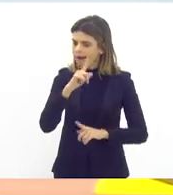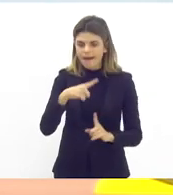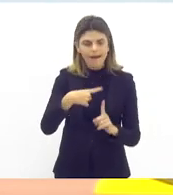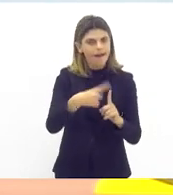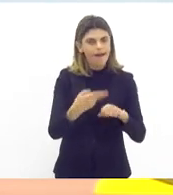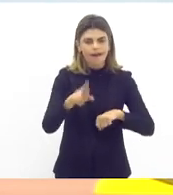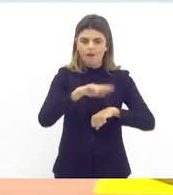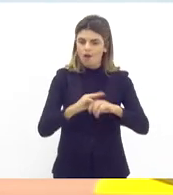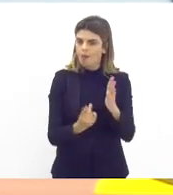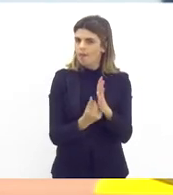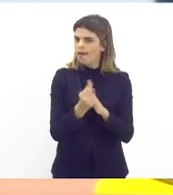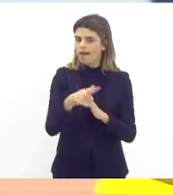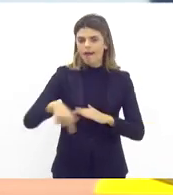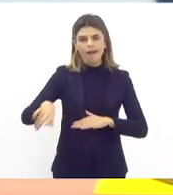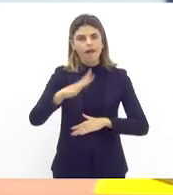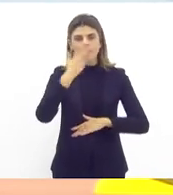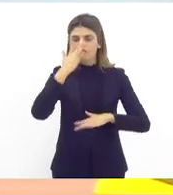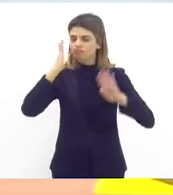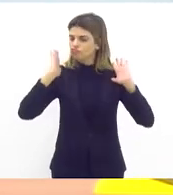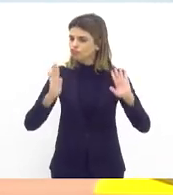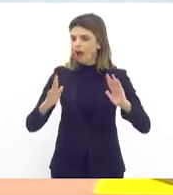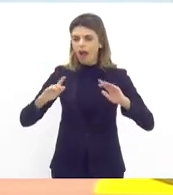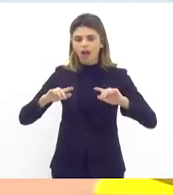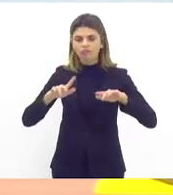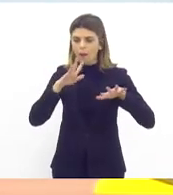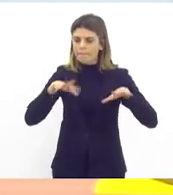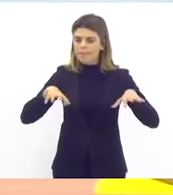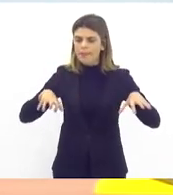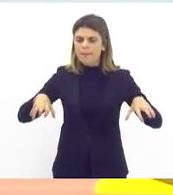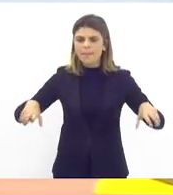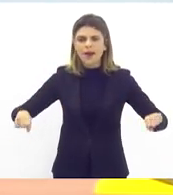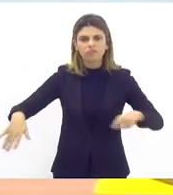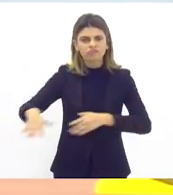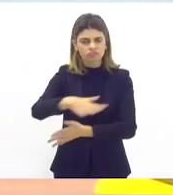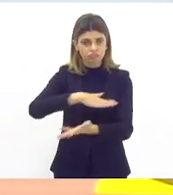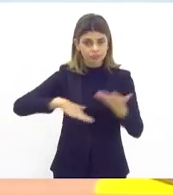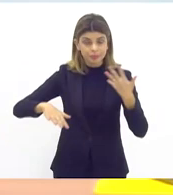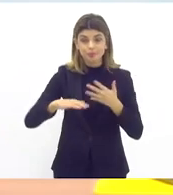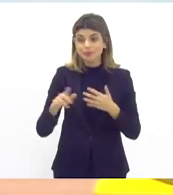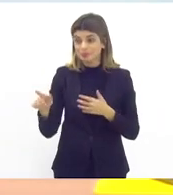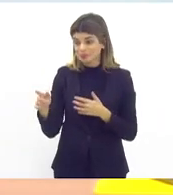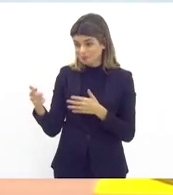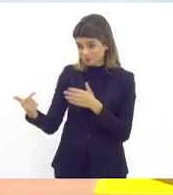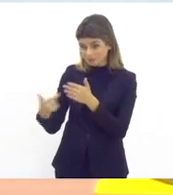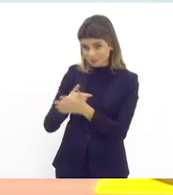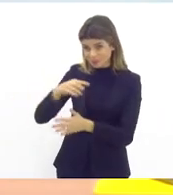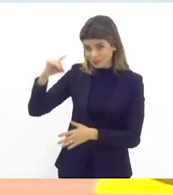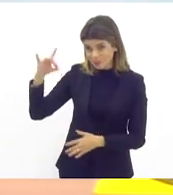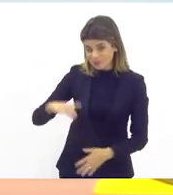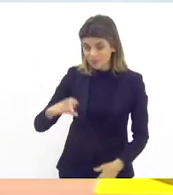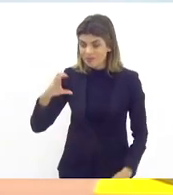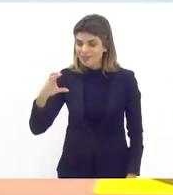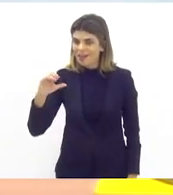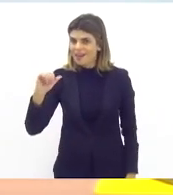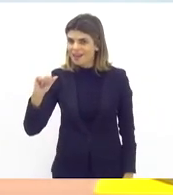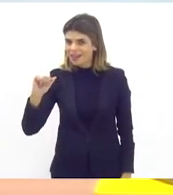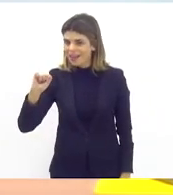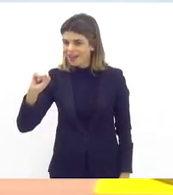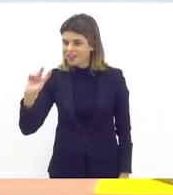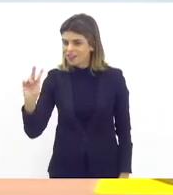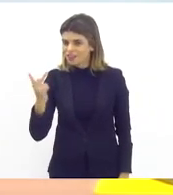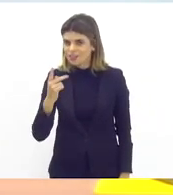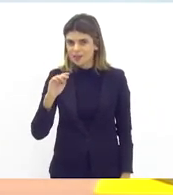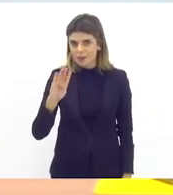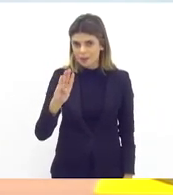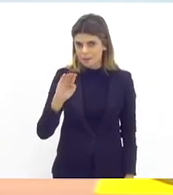que eles são dominantemente de meio de cadeia. Sua última pergunta do cashback, eu de fato esqueci de falar do cashback. O